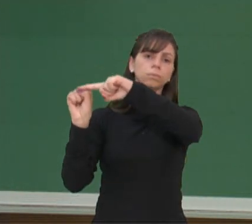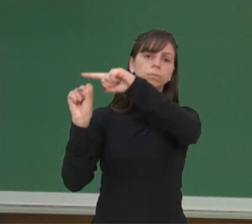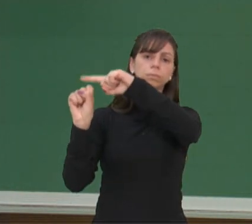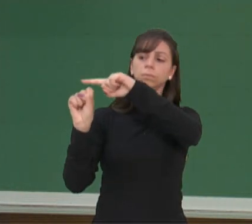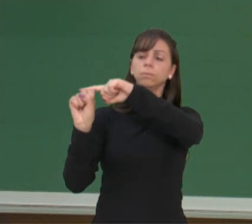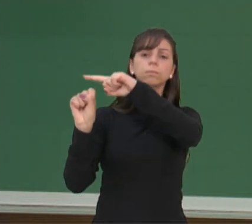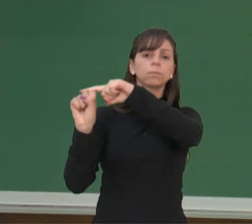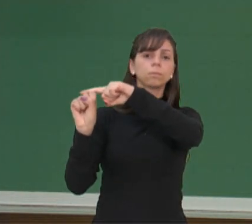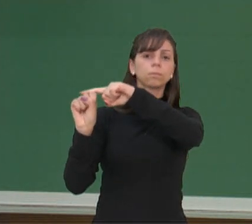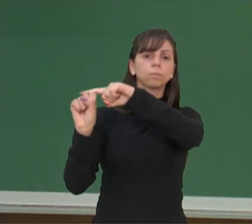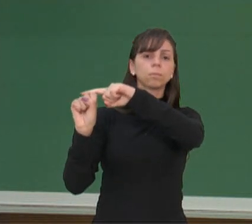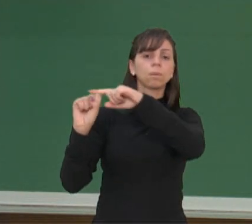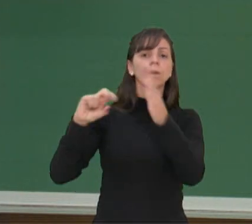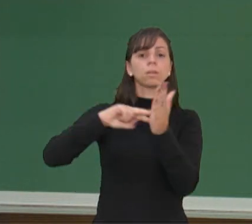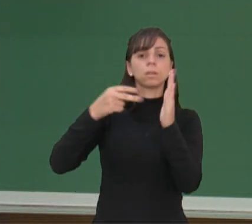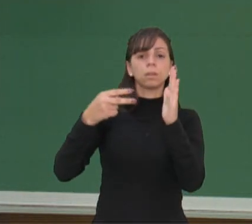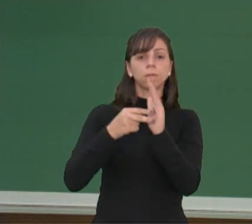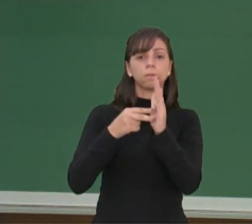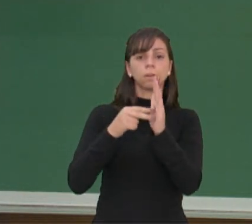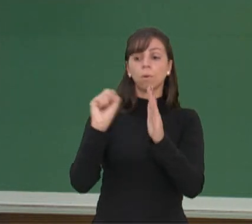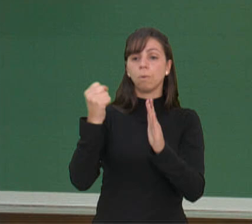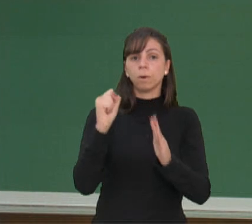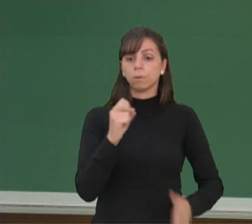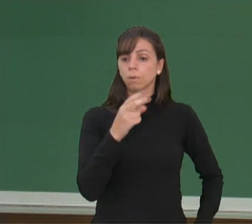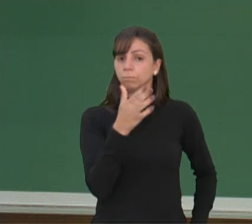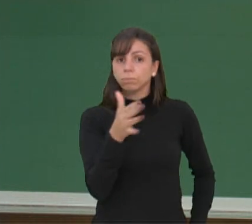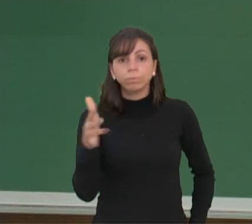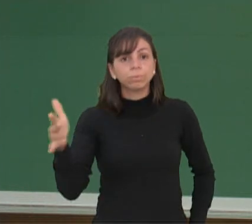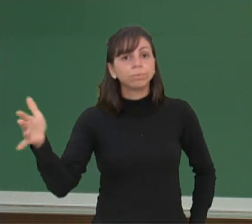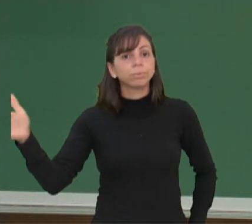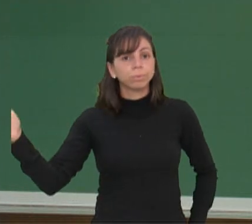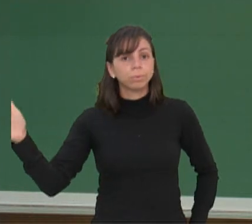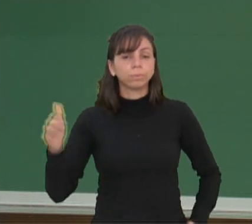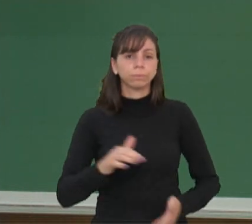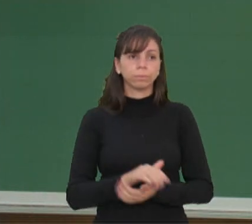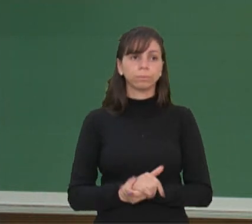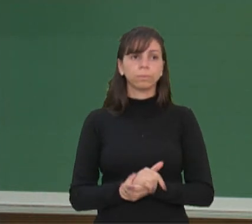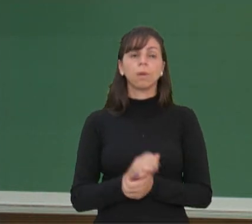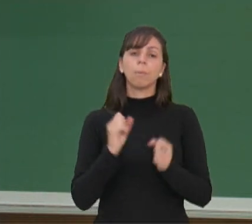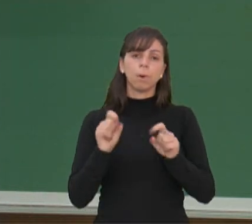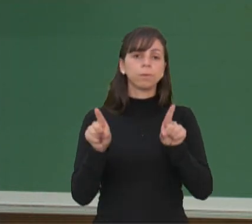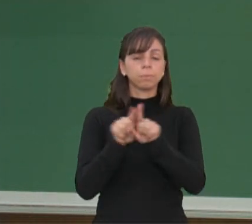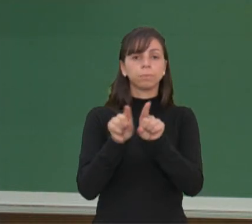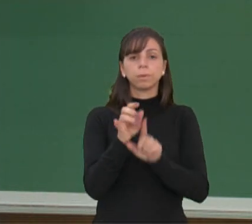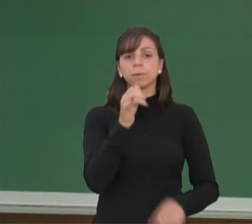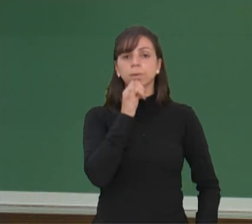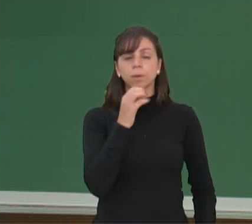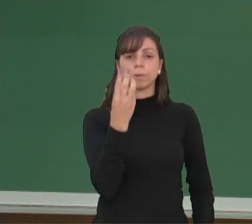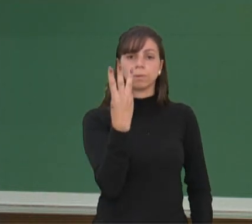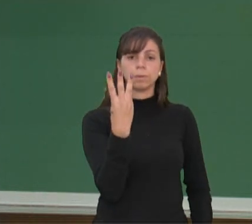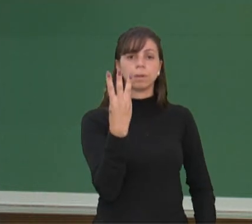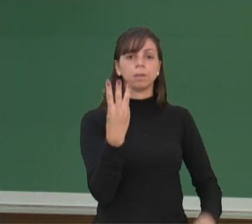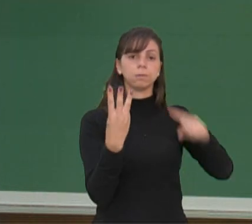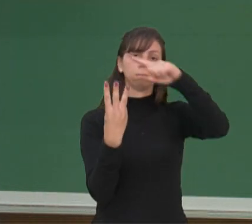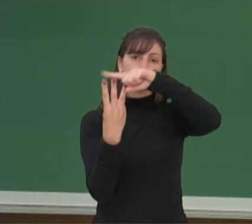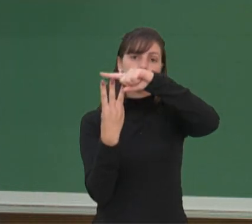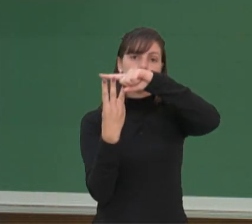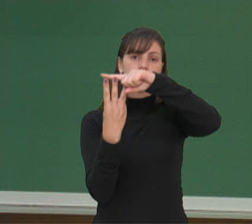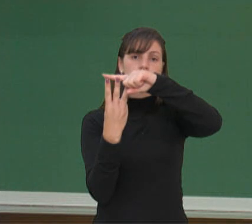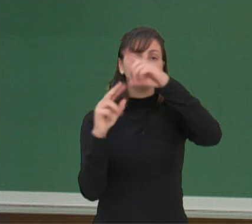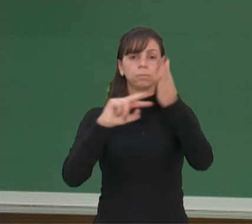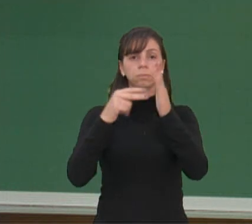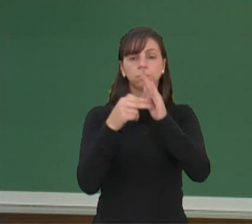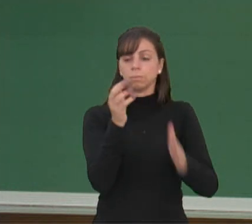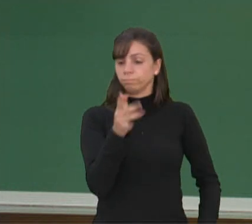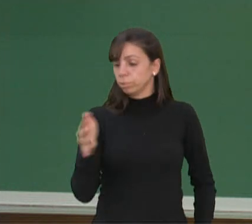está repetindo. Então, poderia fazer 2,3 com uma barra em cima. Poderia fazer 1,27 com a barra em cima do 27.